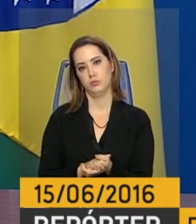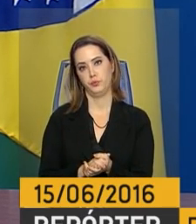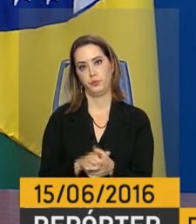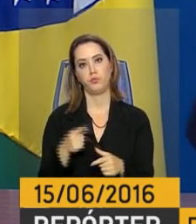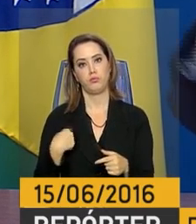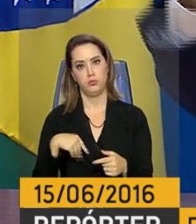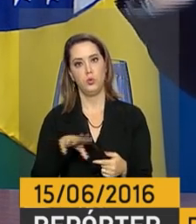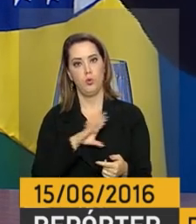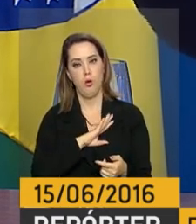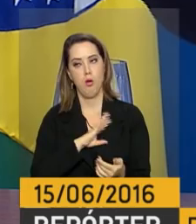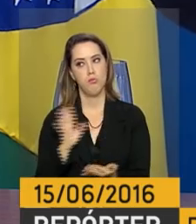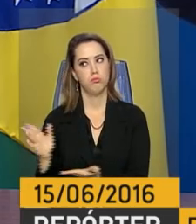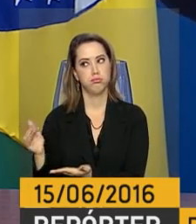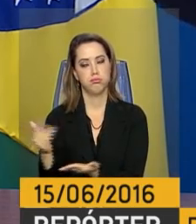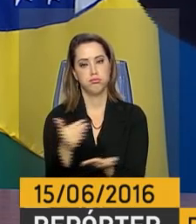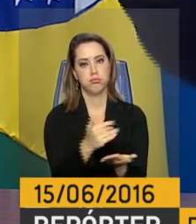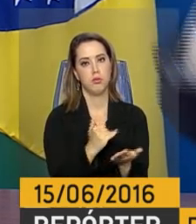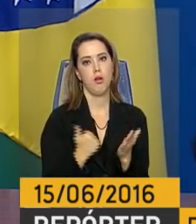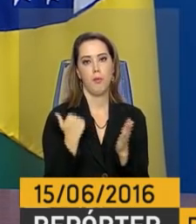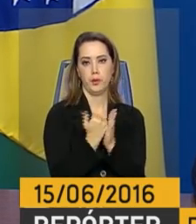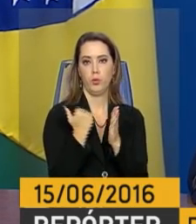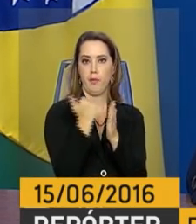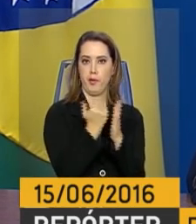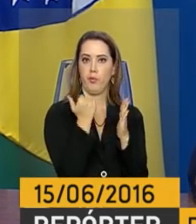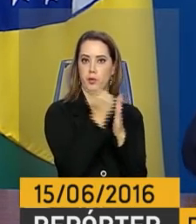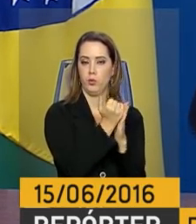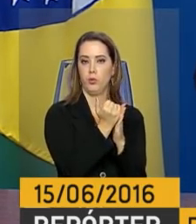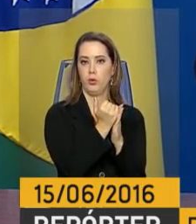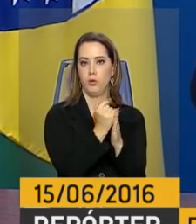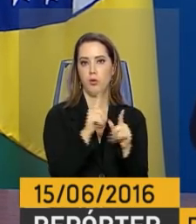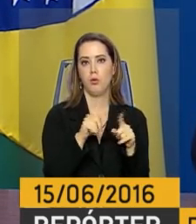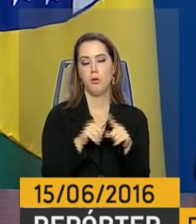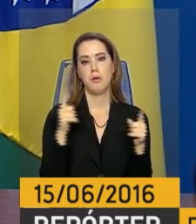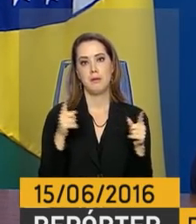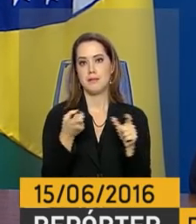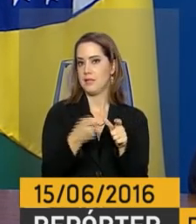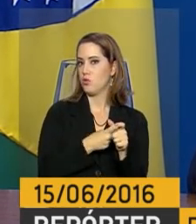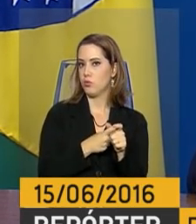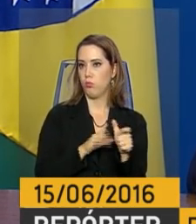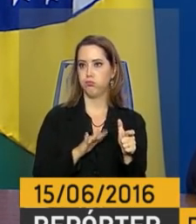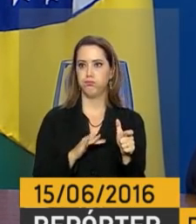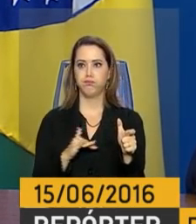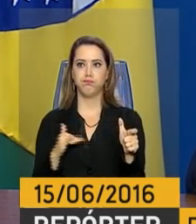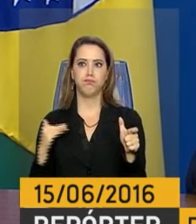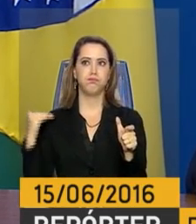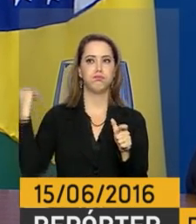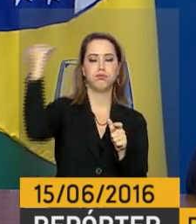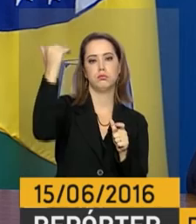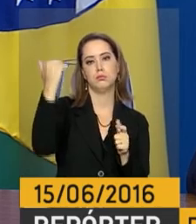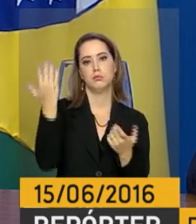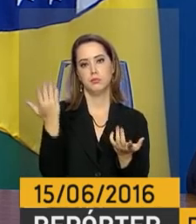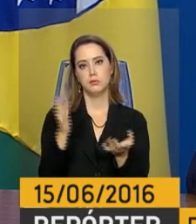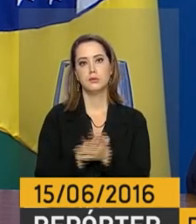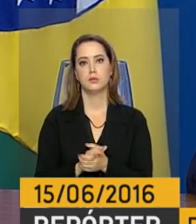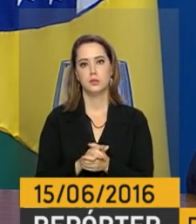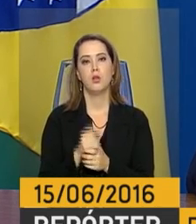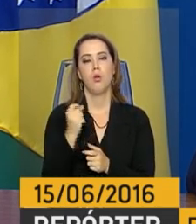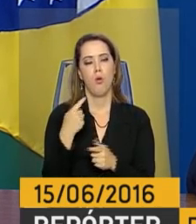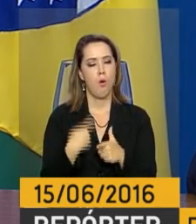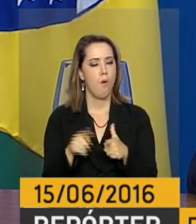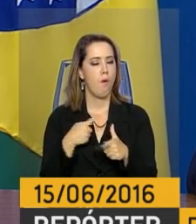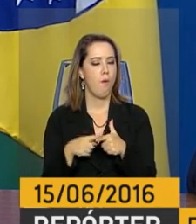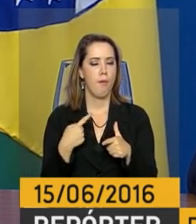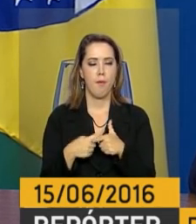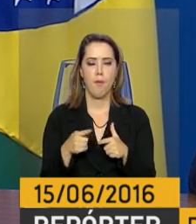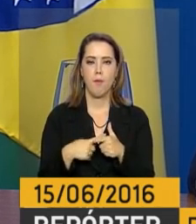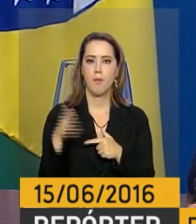produto inclusive aumentou muito nos últimos anos, não é, que a dispensa aumentou muito mais. Então, o problema brasileiro nos